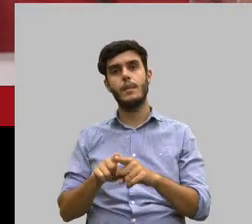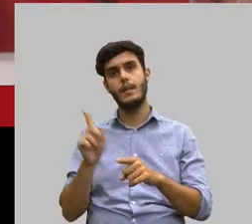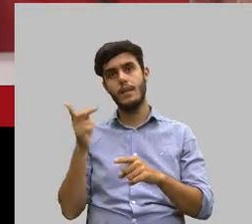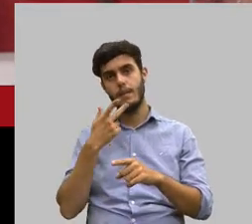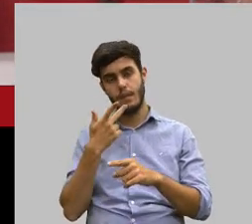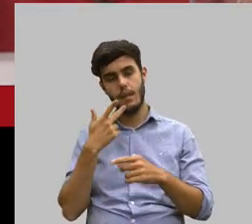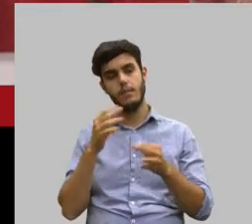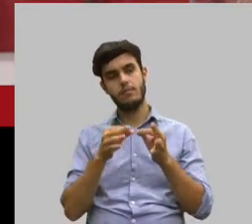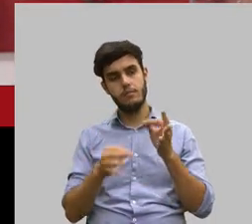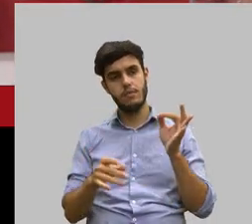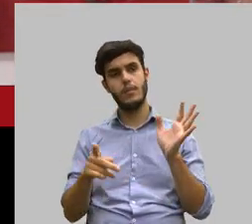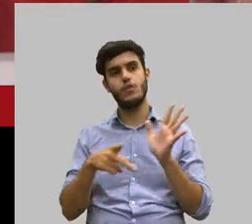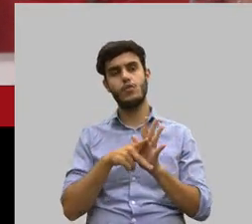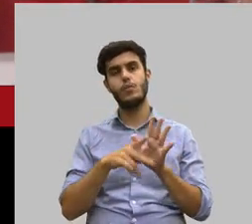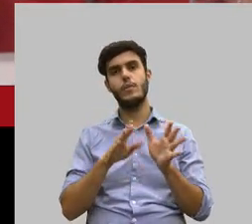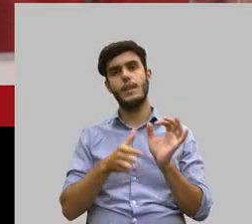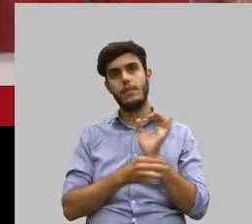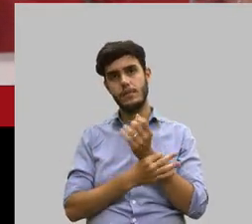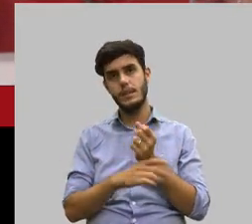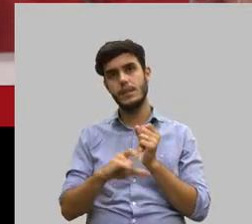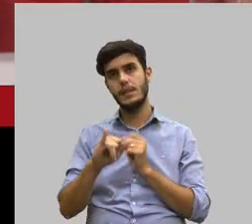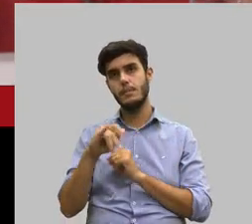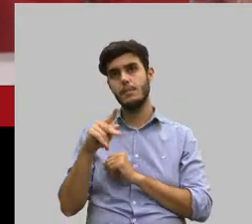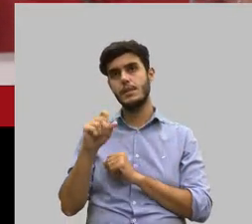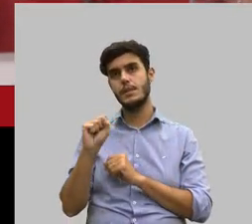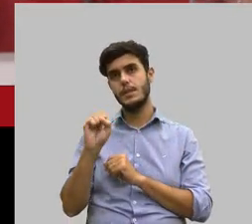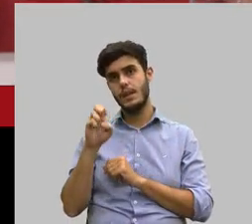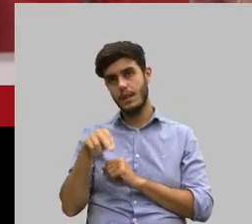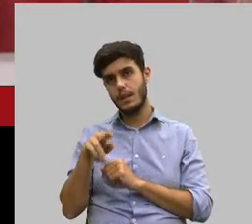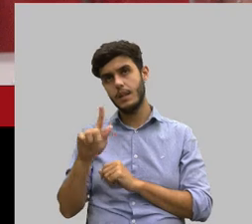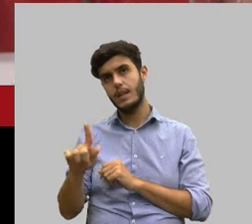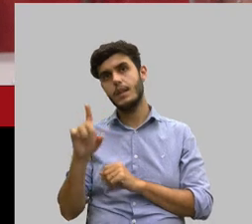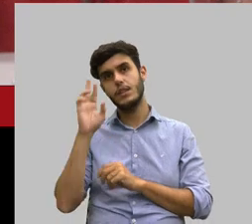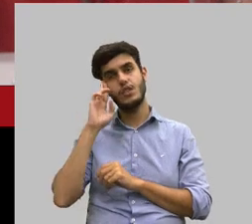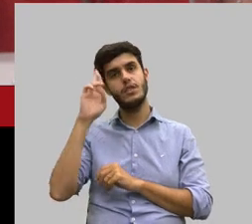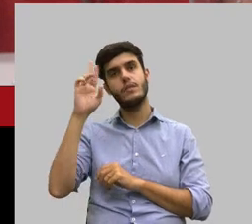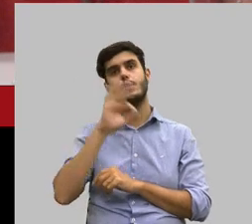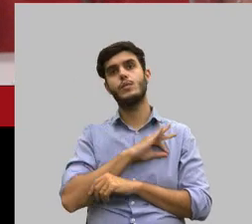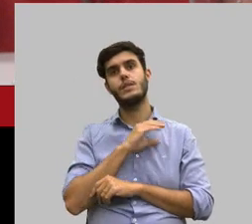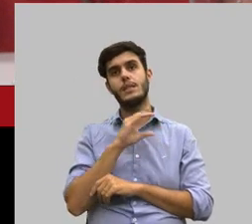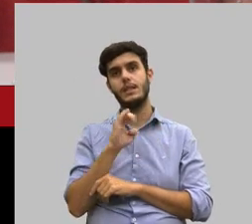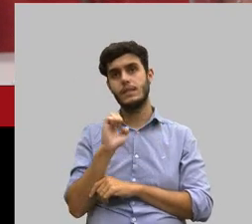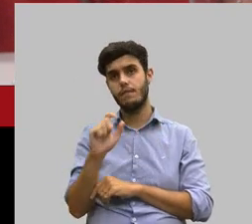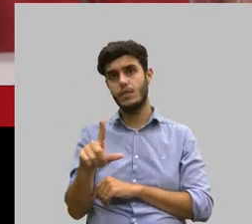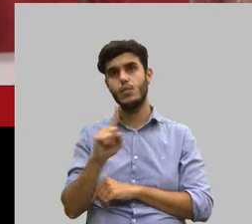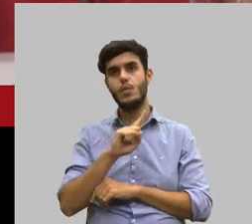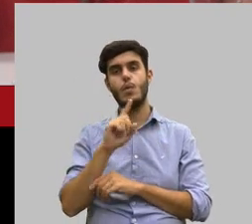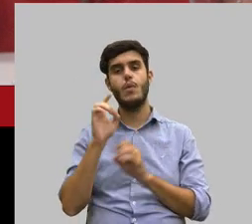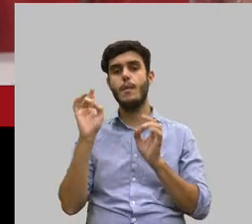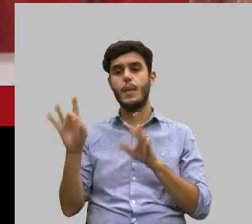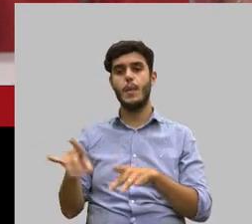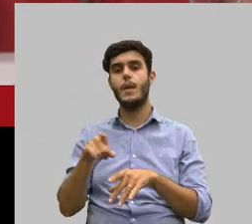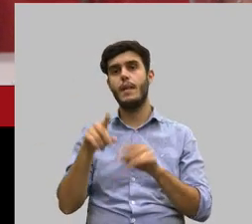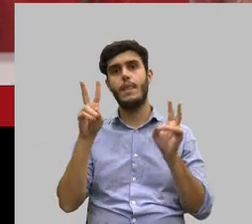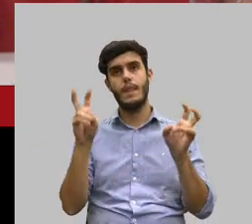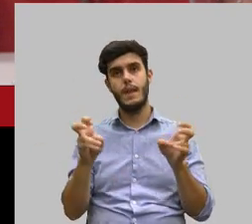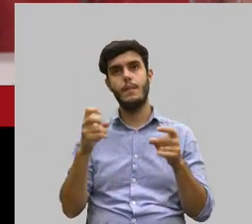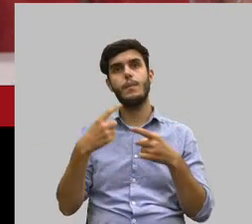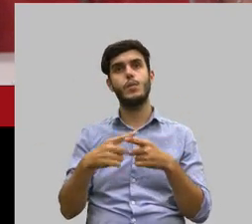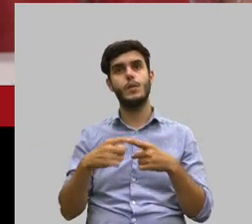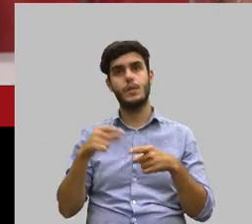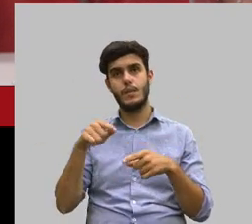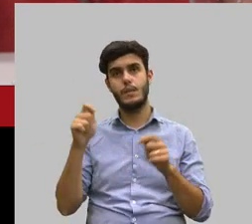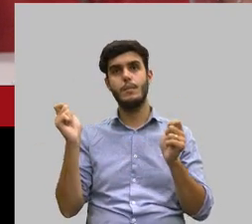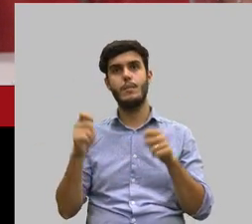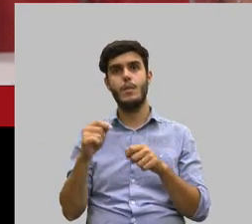Beatriz Serqueira a chefia da Polícia Civil não pode abandonar esse tema Porque isso pode ser